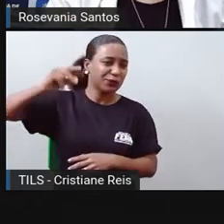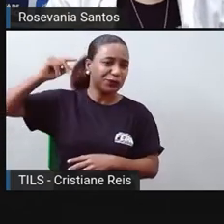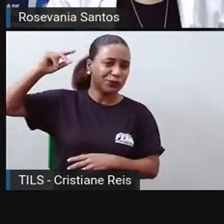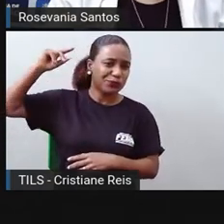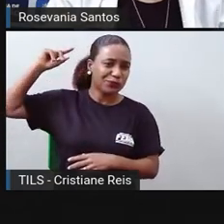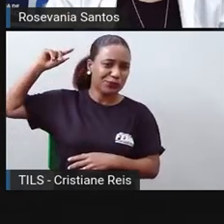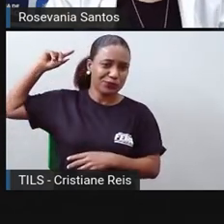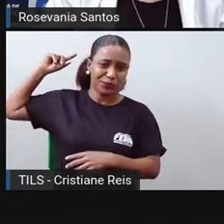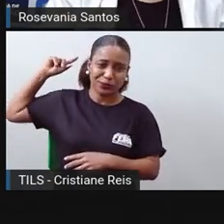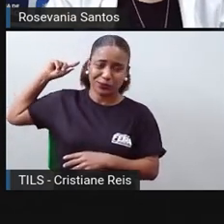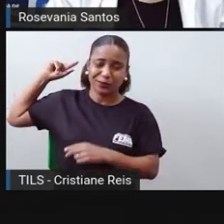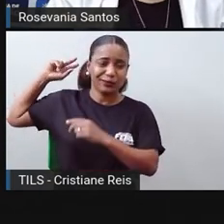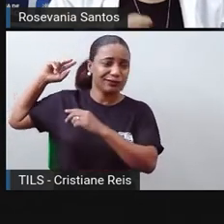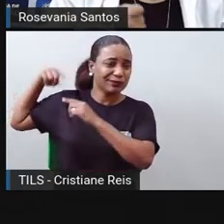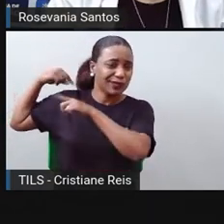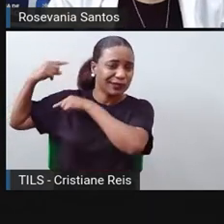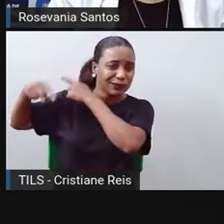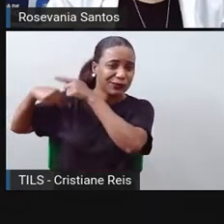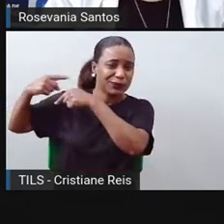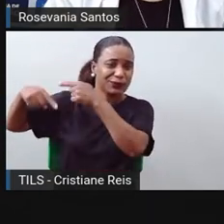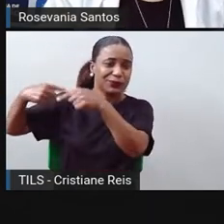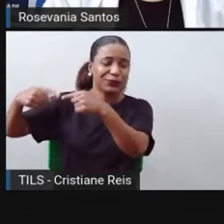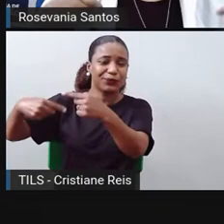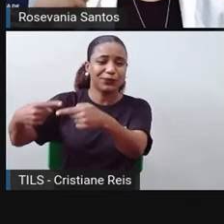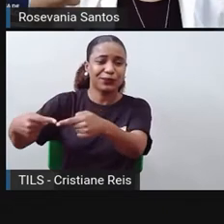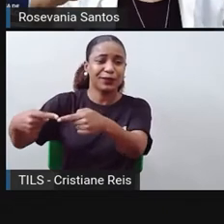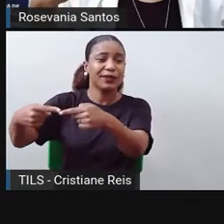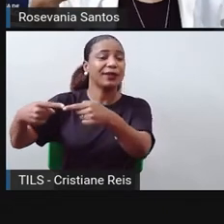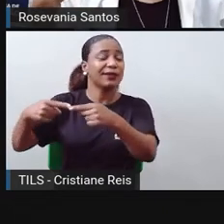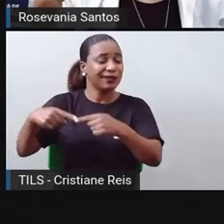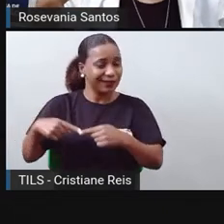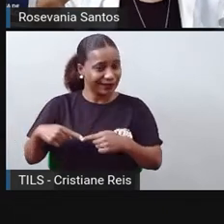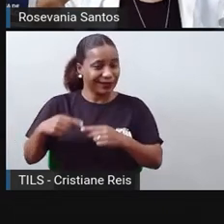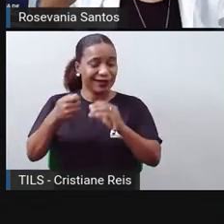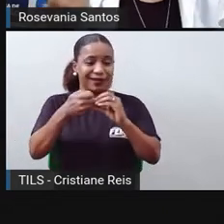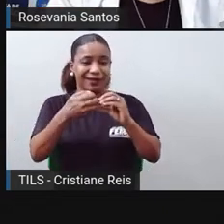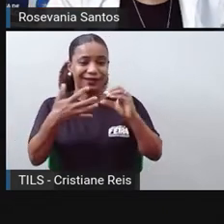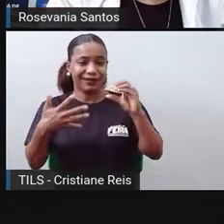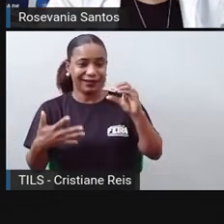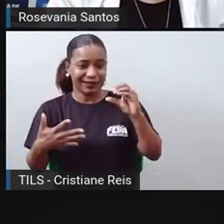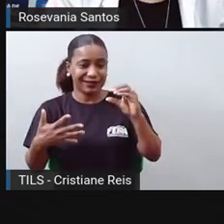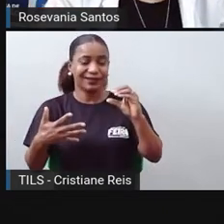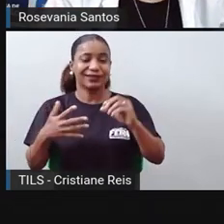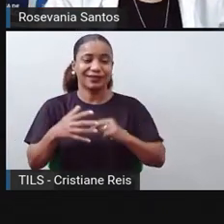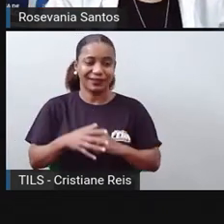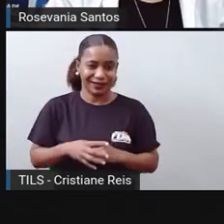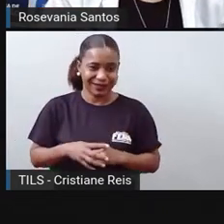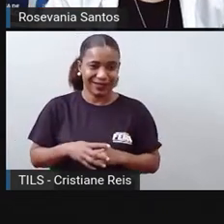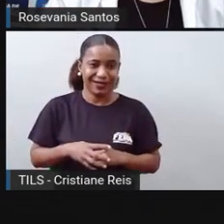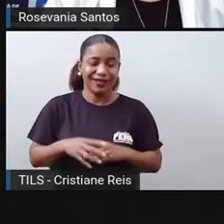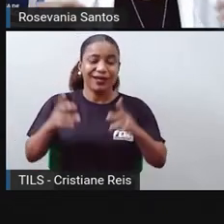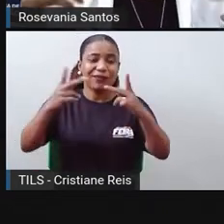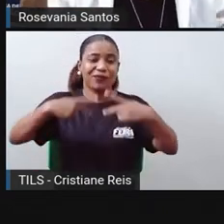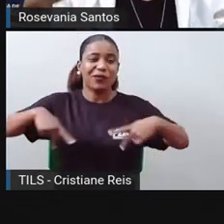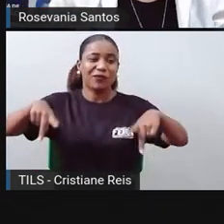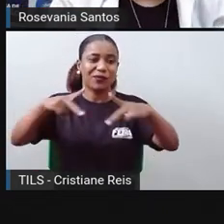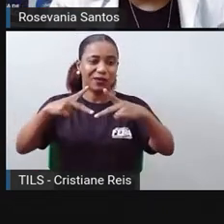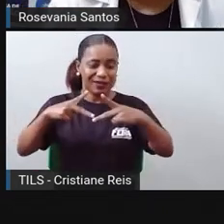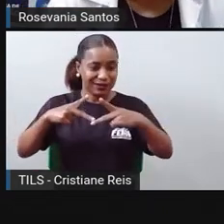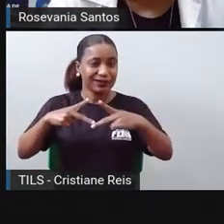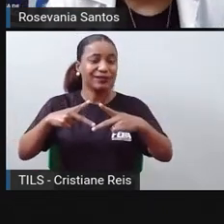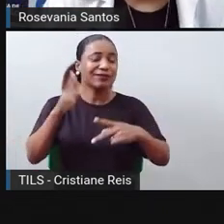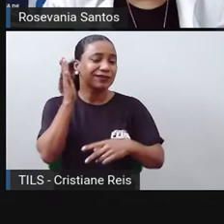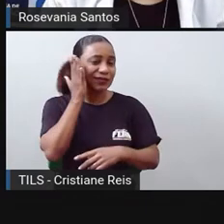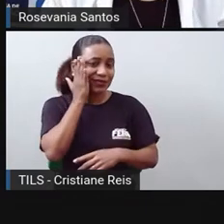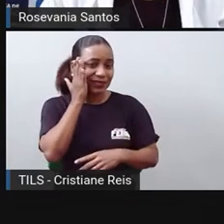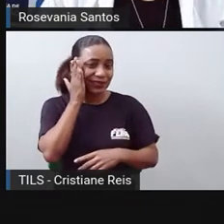eles vão, digamos assim, que eles seguem e que a população entende que se não